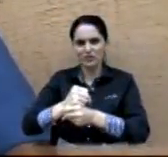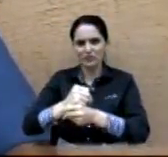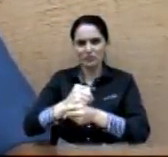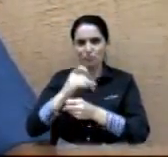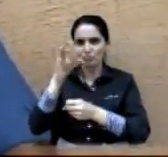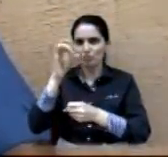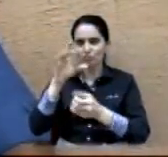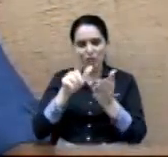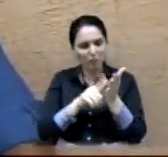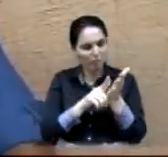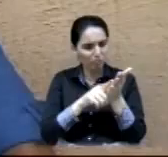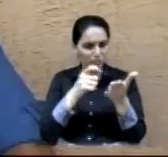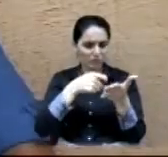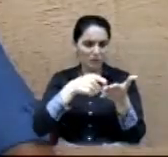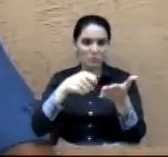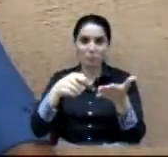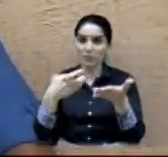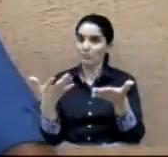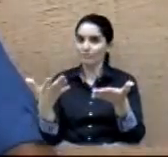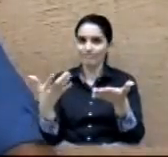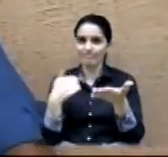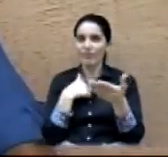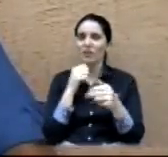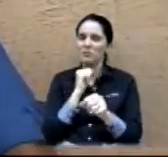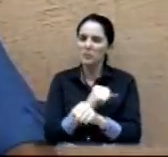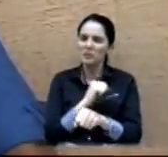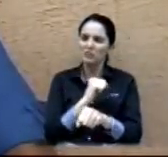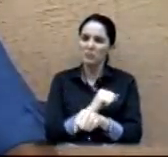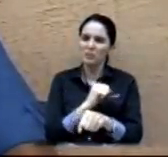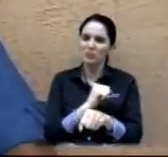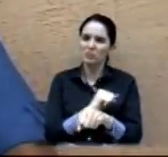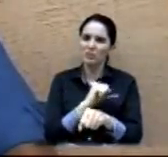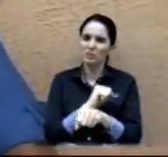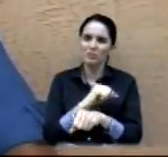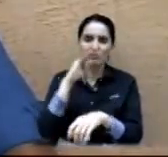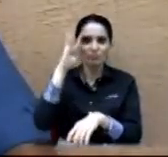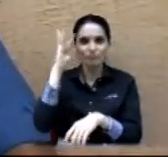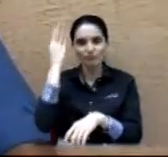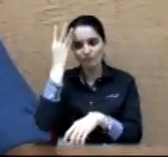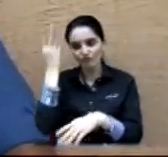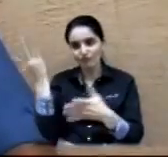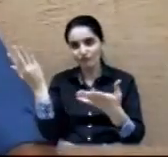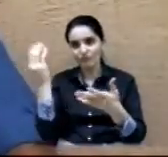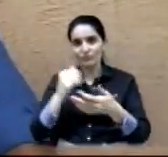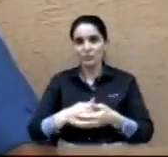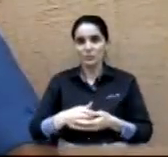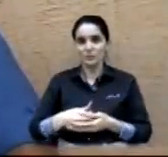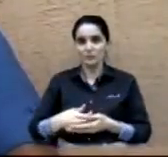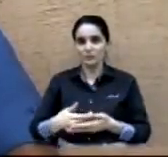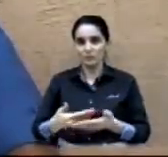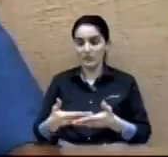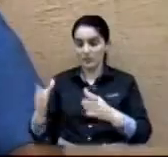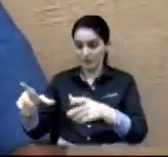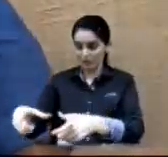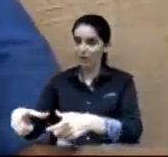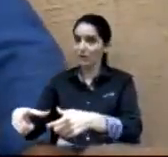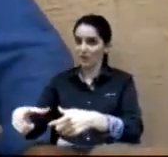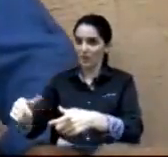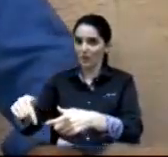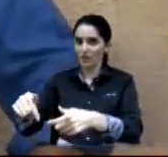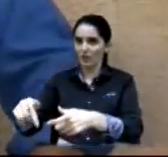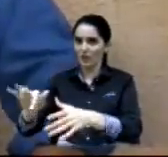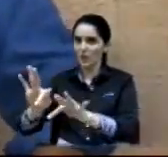promessa. E nós aguardamos uma solução, né? Somos seres humanos, né? Tem crianças